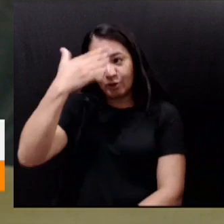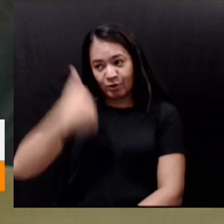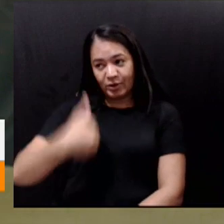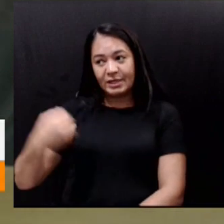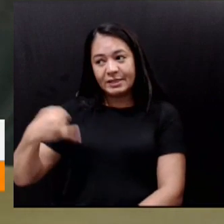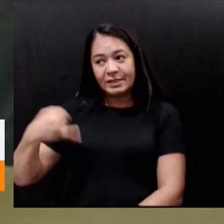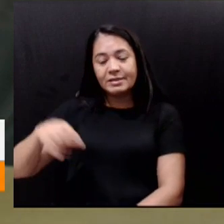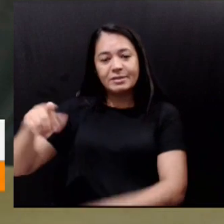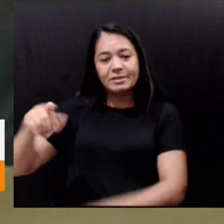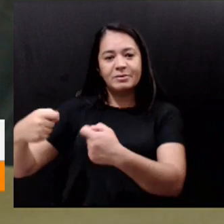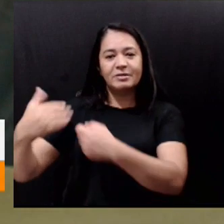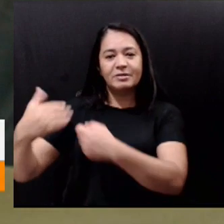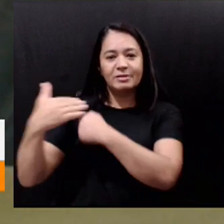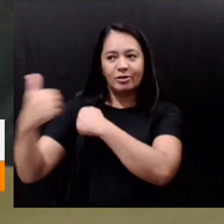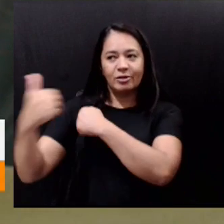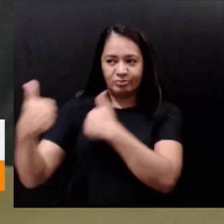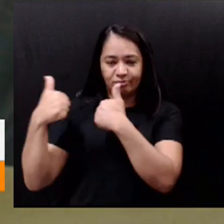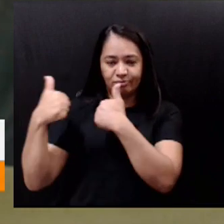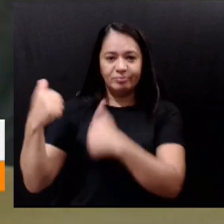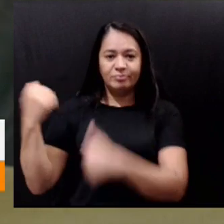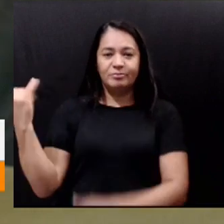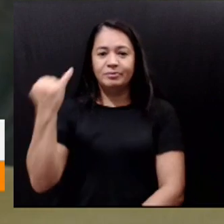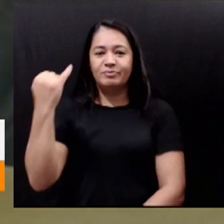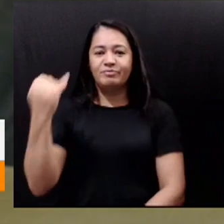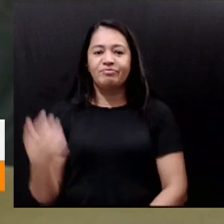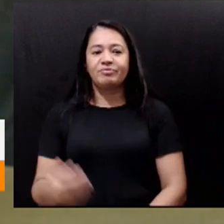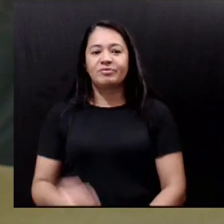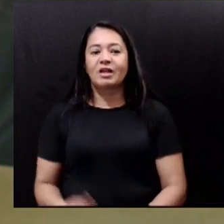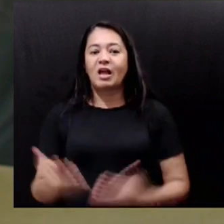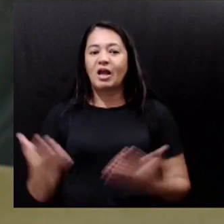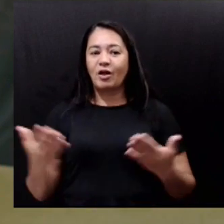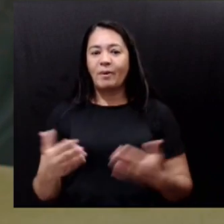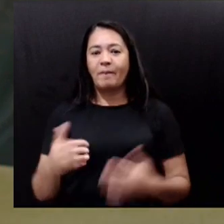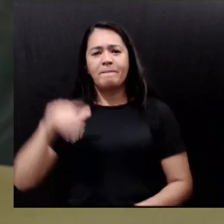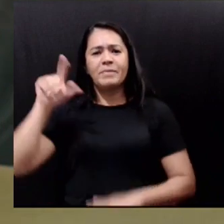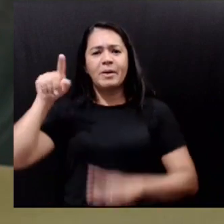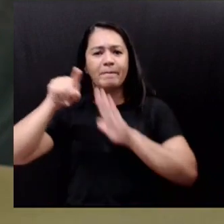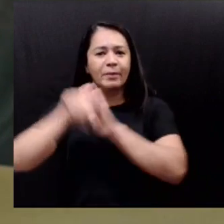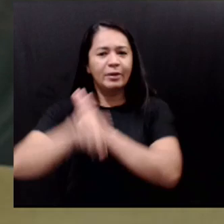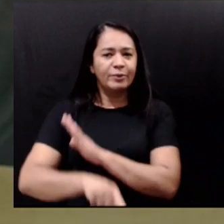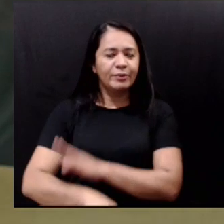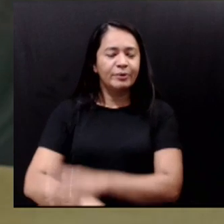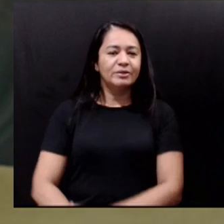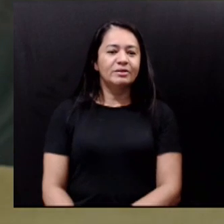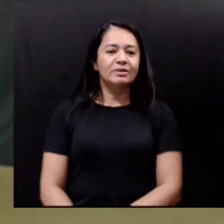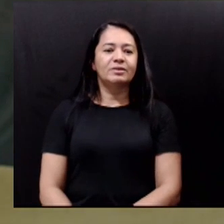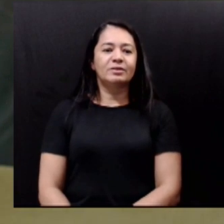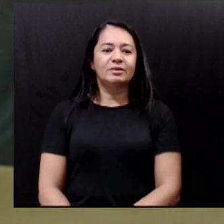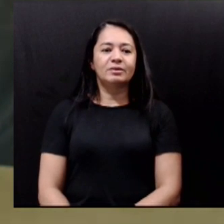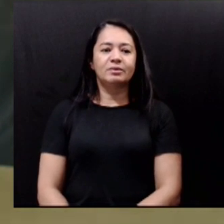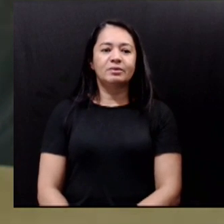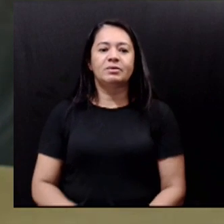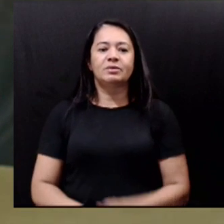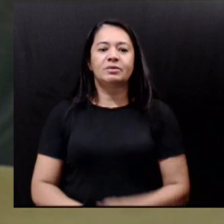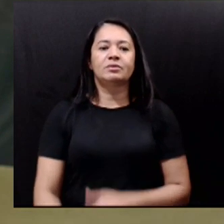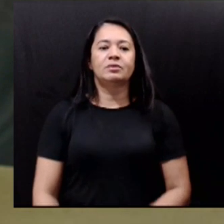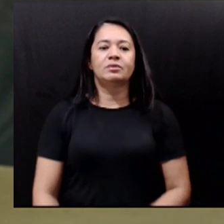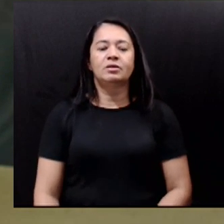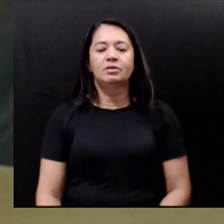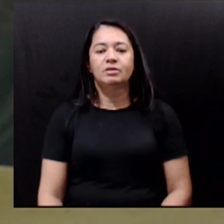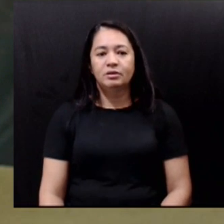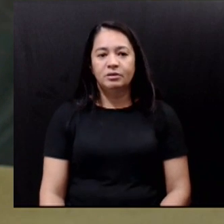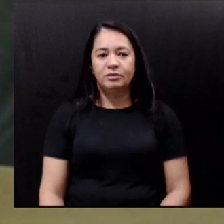comigo. É importante. 8h42, tem mais perguntas para a gente? Pode mandar. Hoje nós vamos até às 9 da